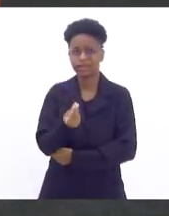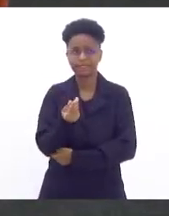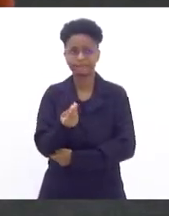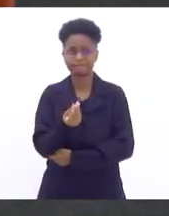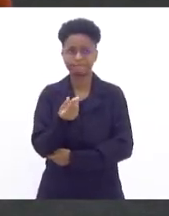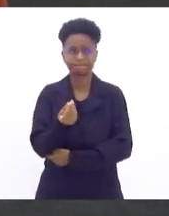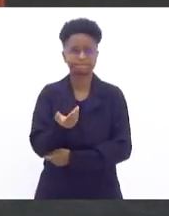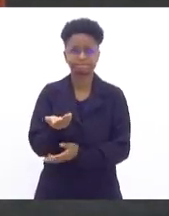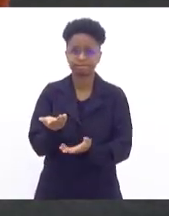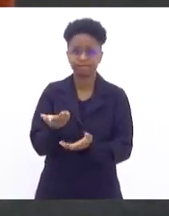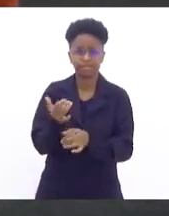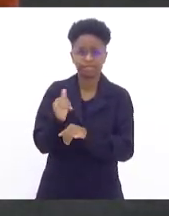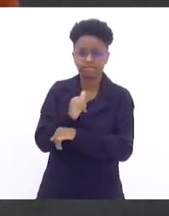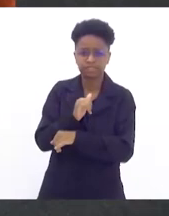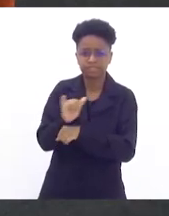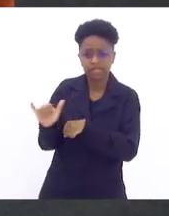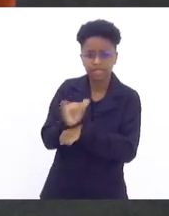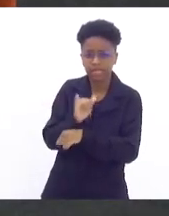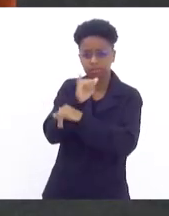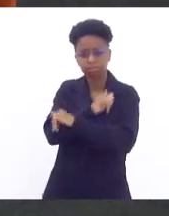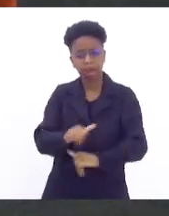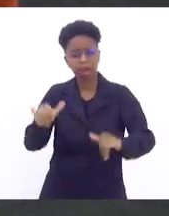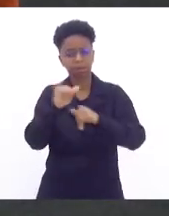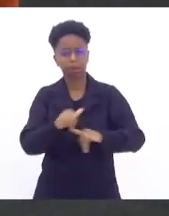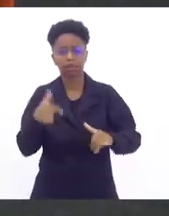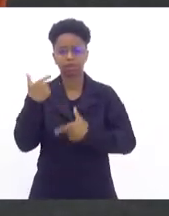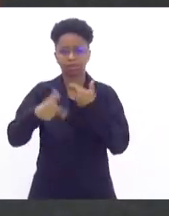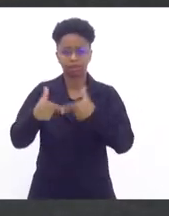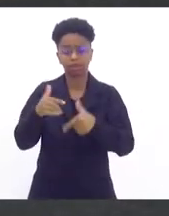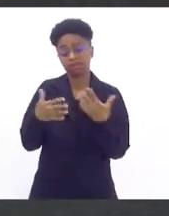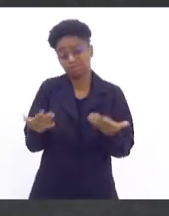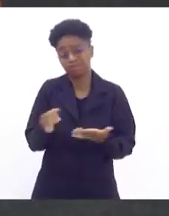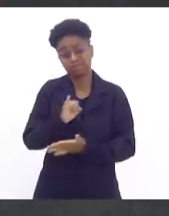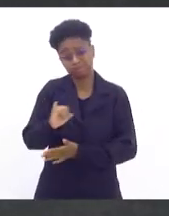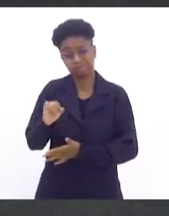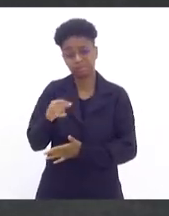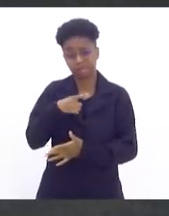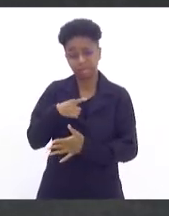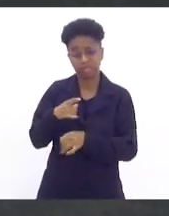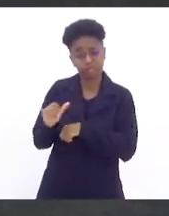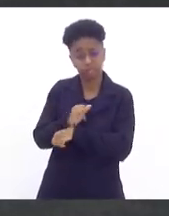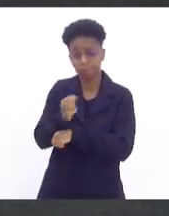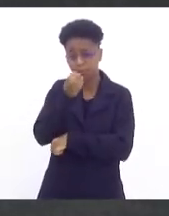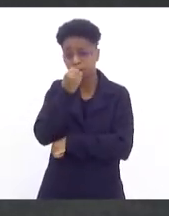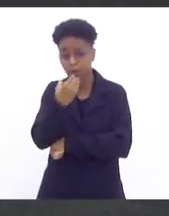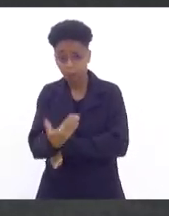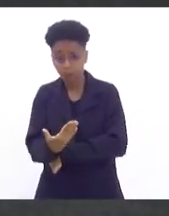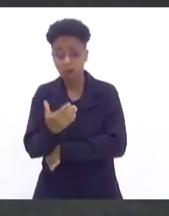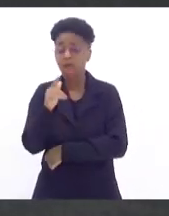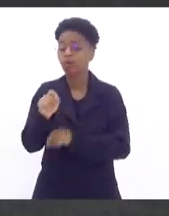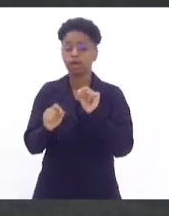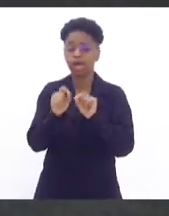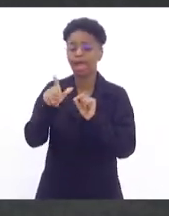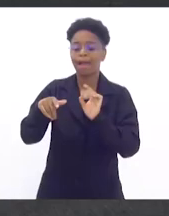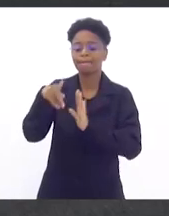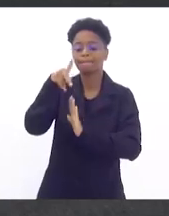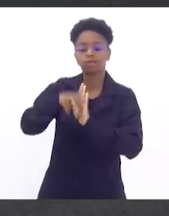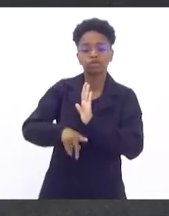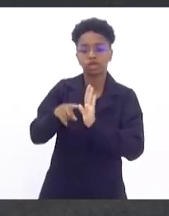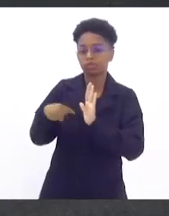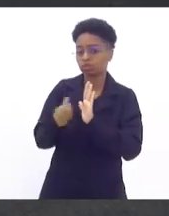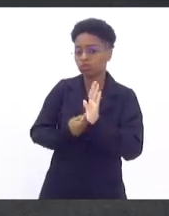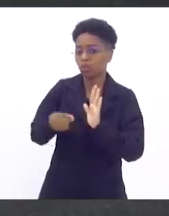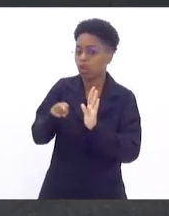instrumento para divulgar o seu trabalho então o que eu puder ter de ferramenta boa que são os nossos projetos que nós